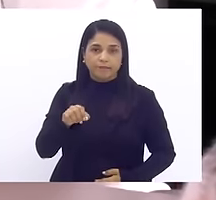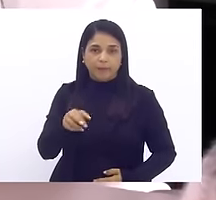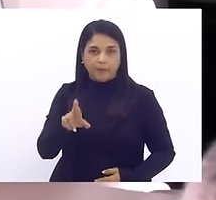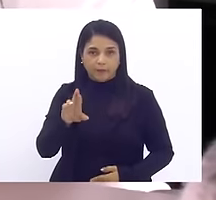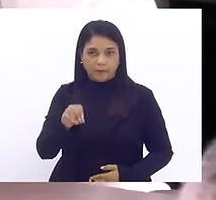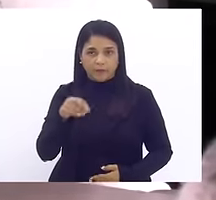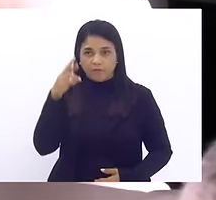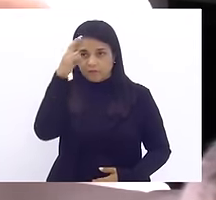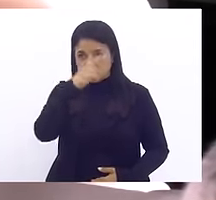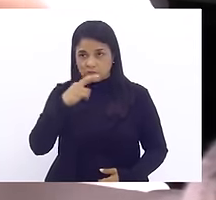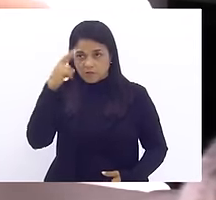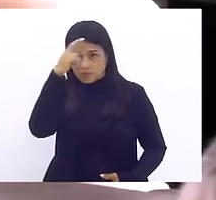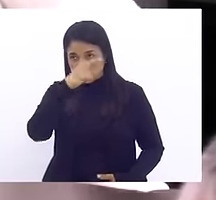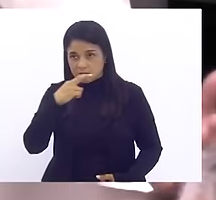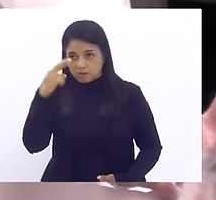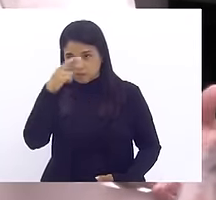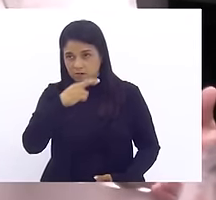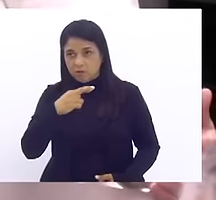praticada